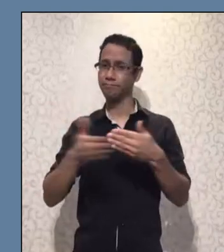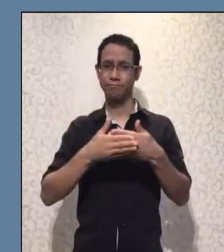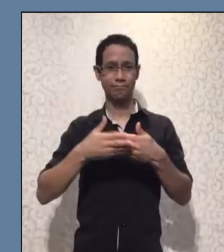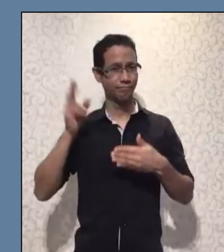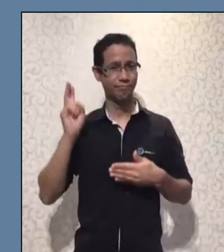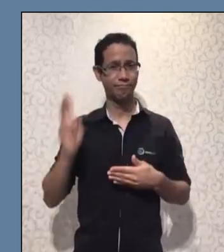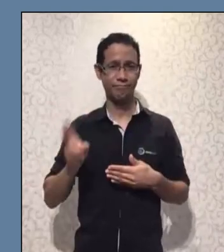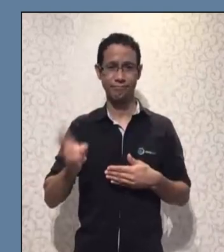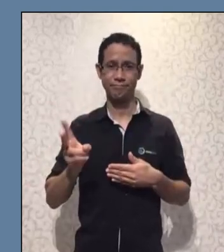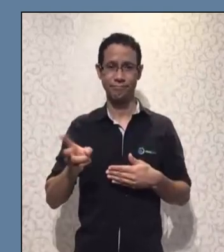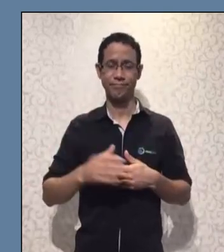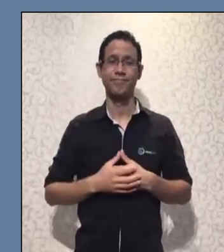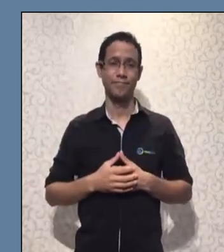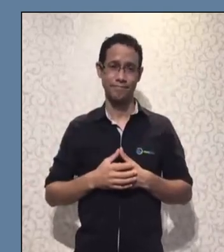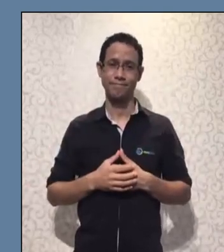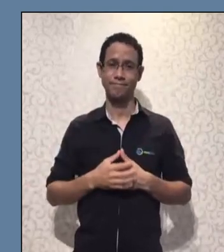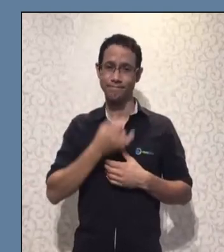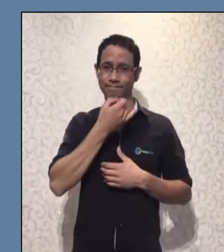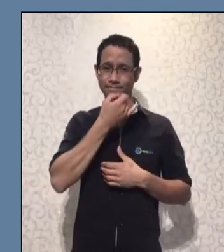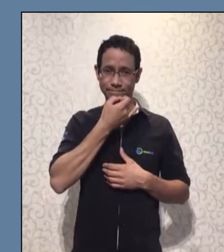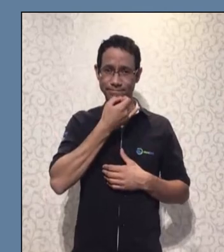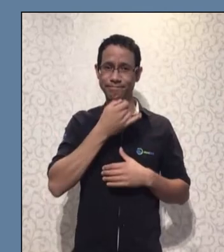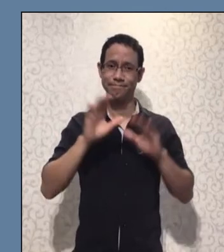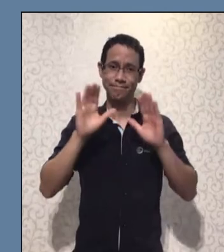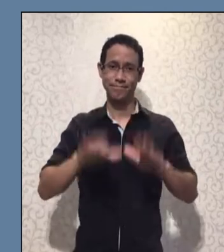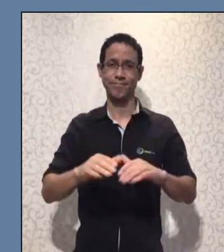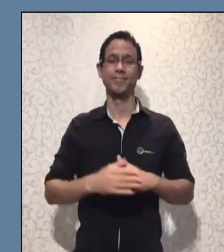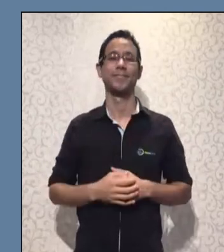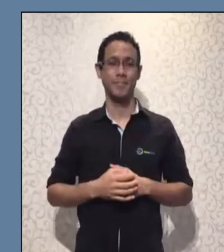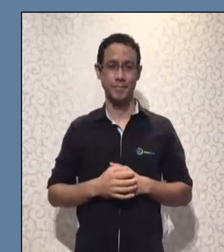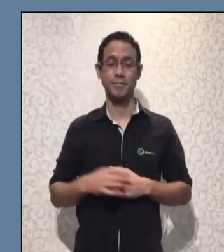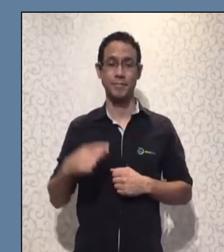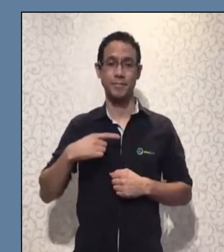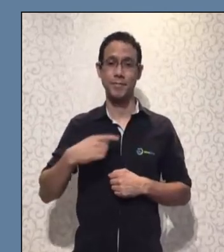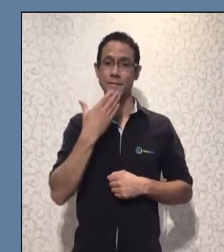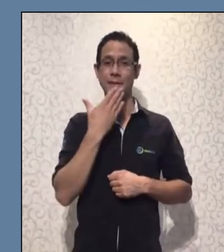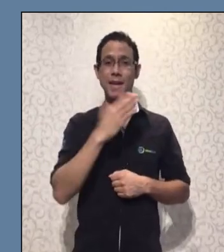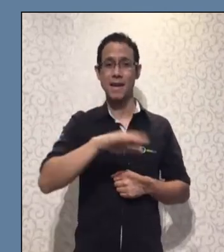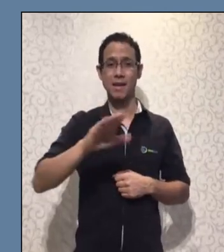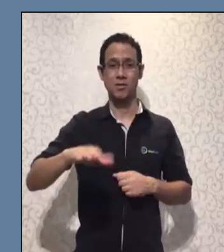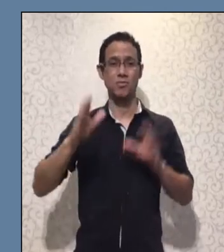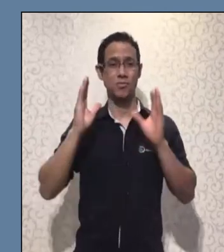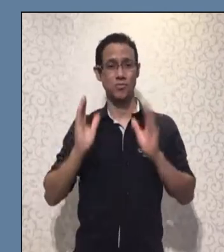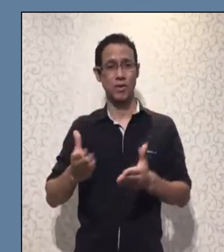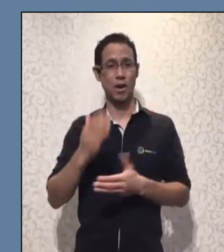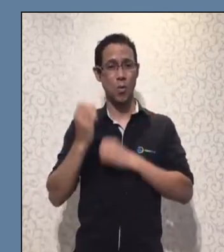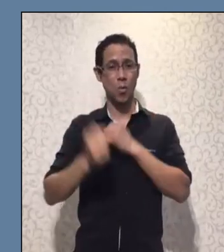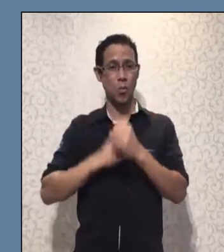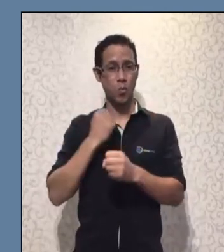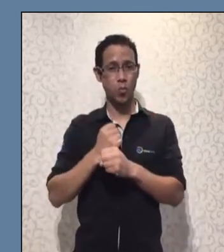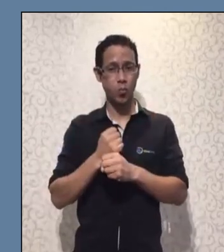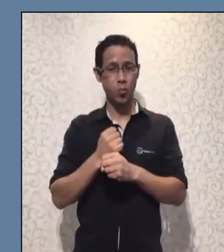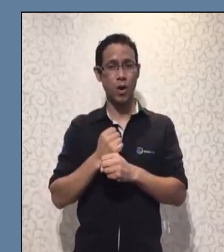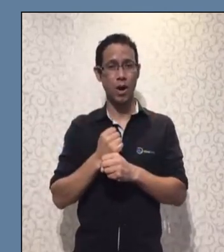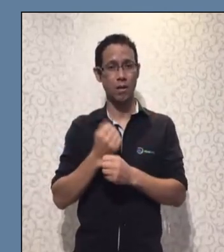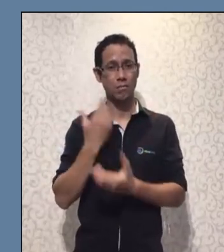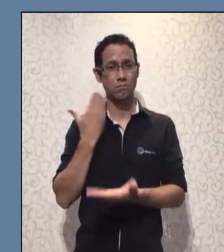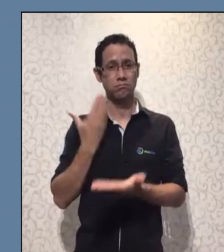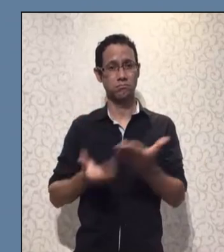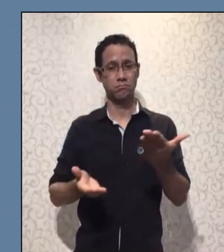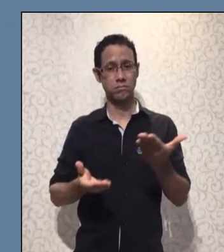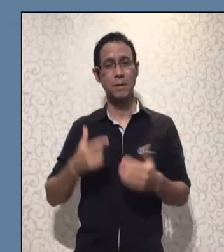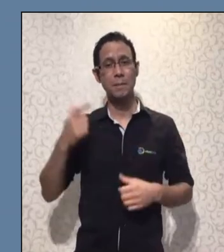a triste realidade, né. Muitas crianças já perderam um ano e sabe-se lá o que mais estão perdendo,